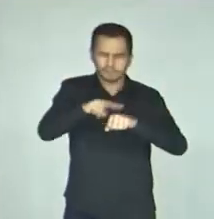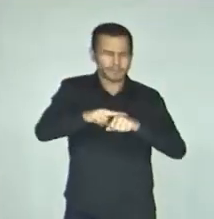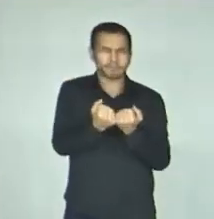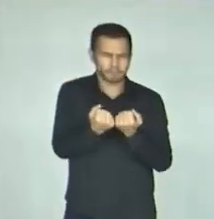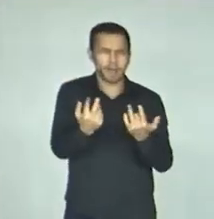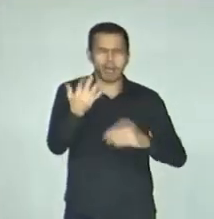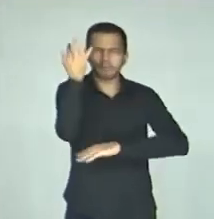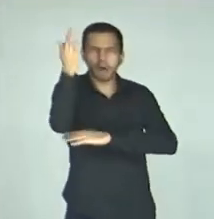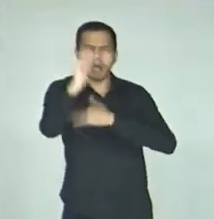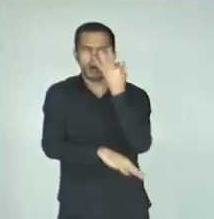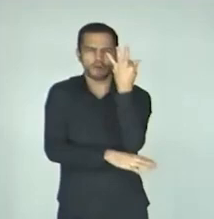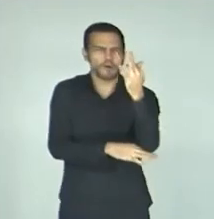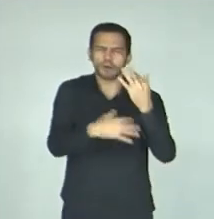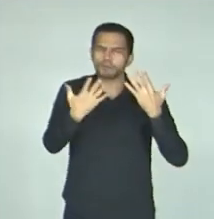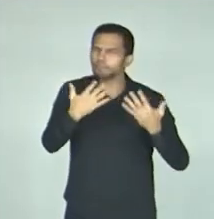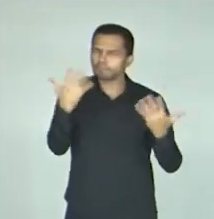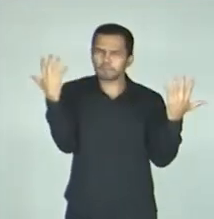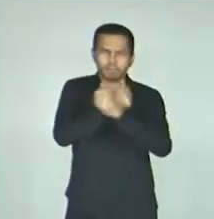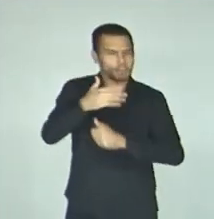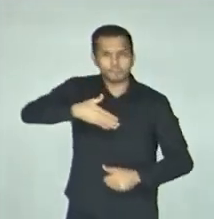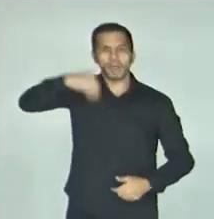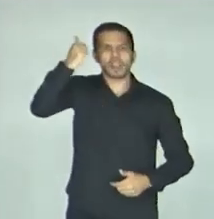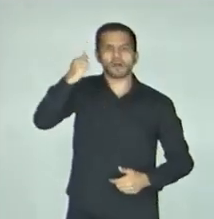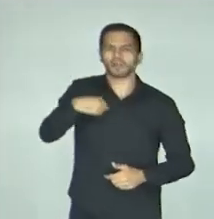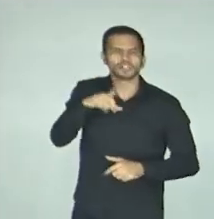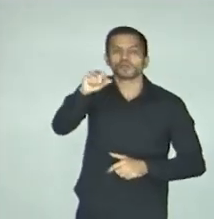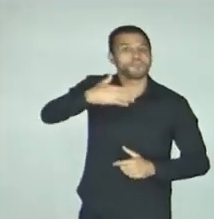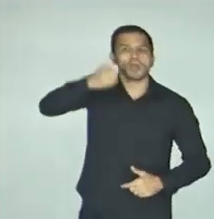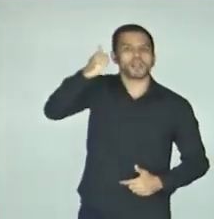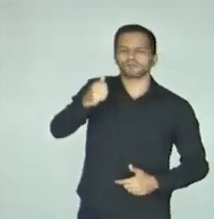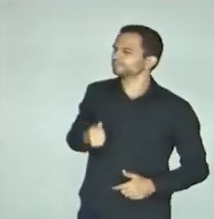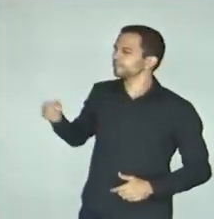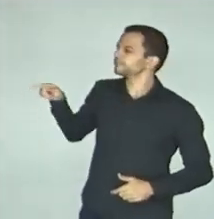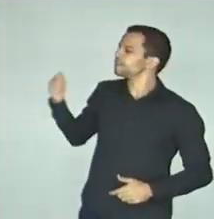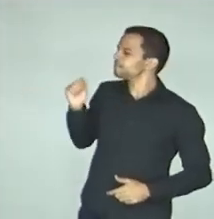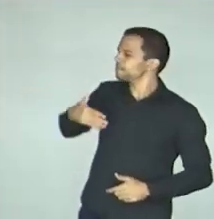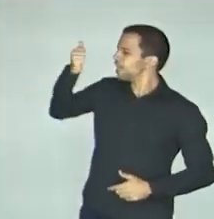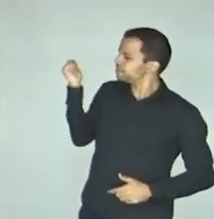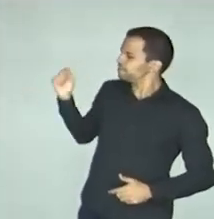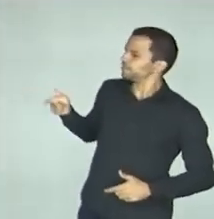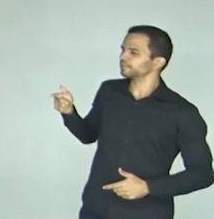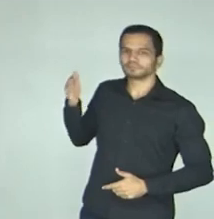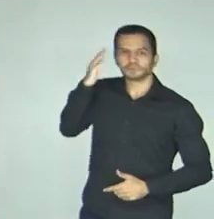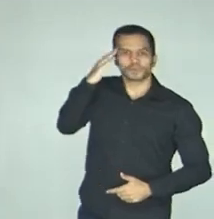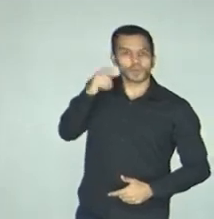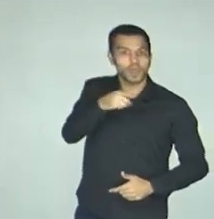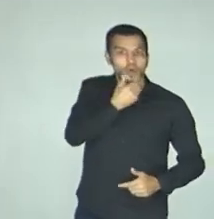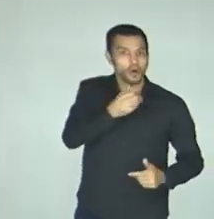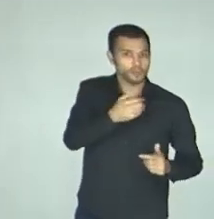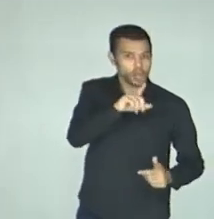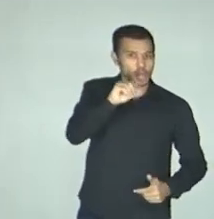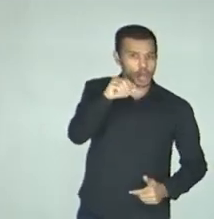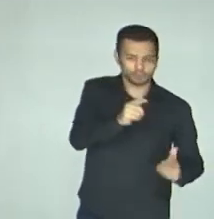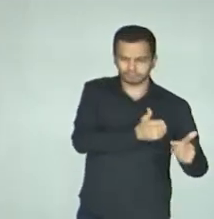irrigado ele pegou o melhor para ele Ele olhou e falou vou deixar o pior para o meu tio e ele segue para aquele caminho e